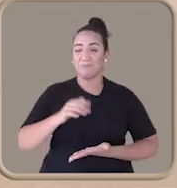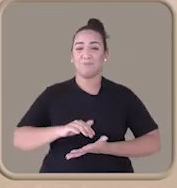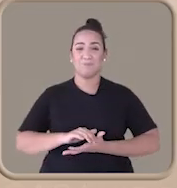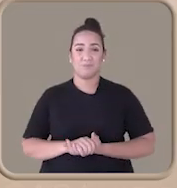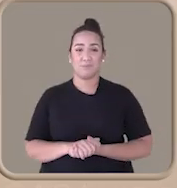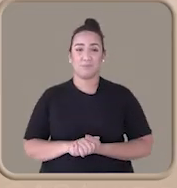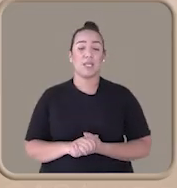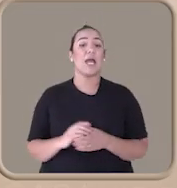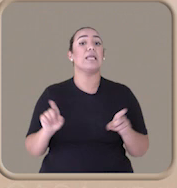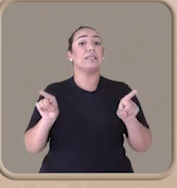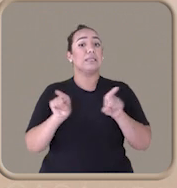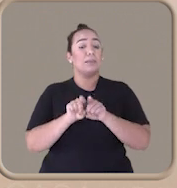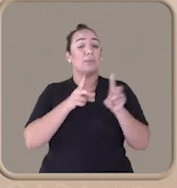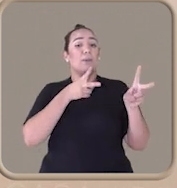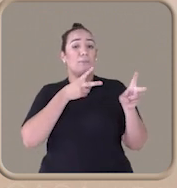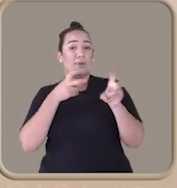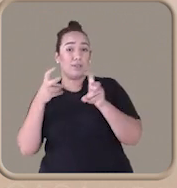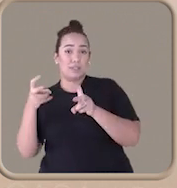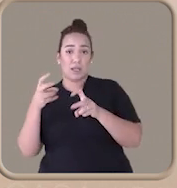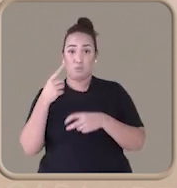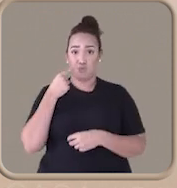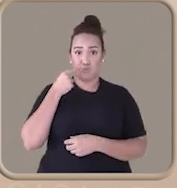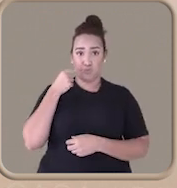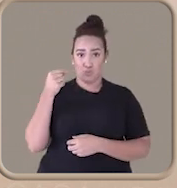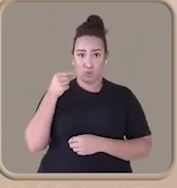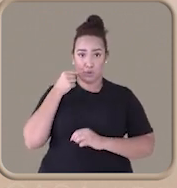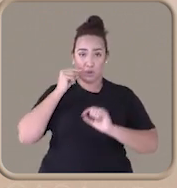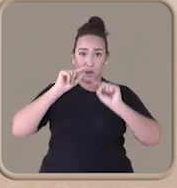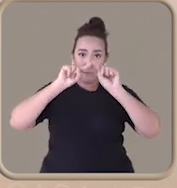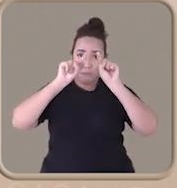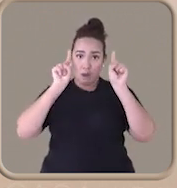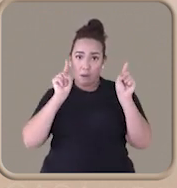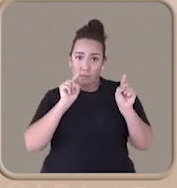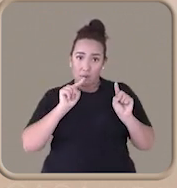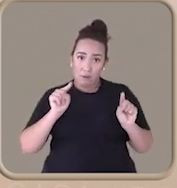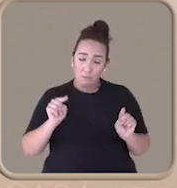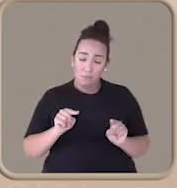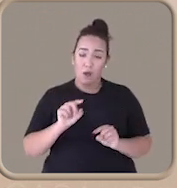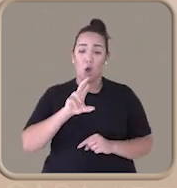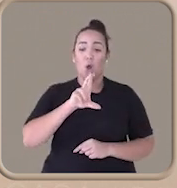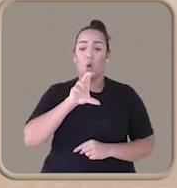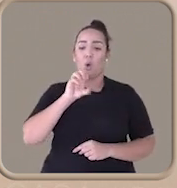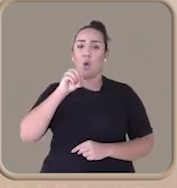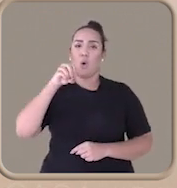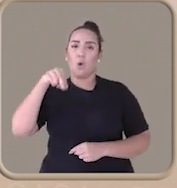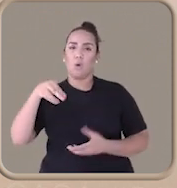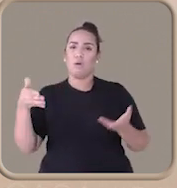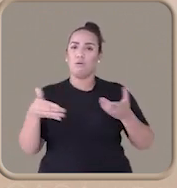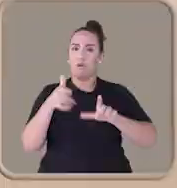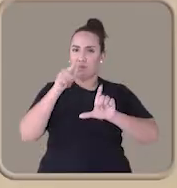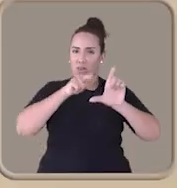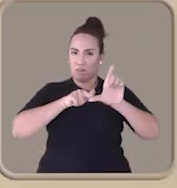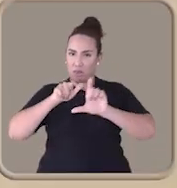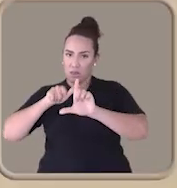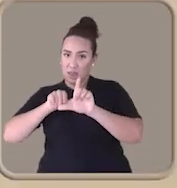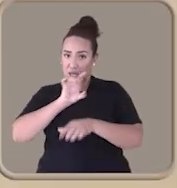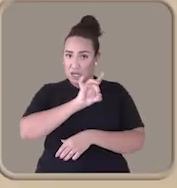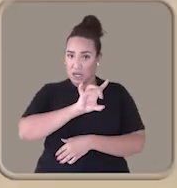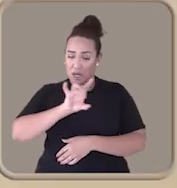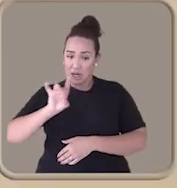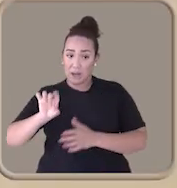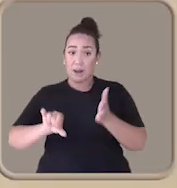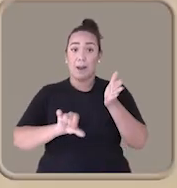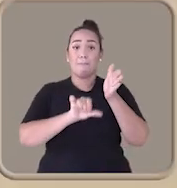seguida, nós observamos que o gato é construído pela expressão rom. Vamos ver letra por letra. Essa é a